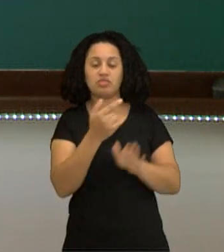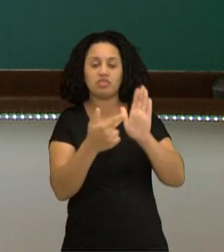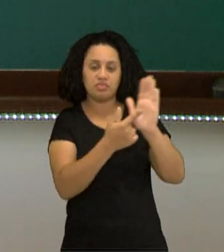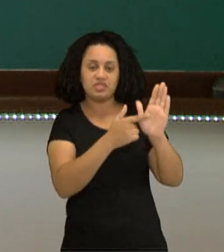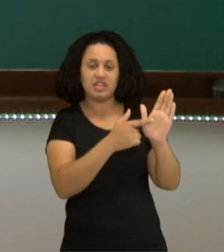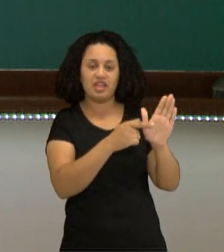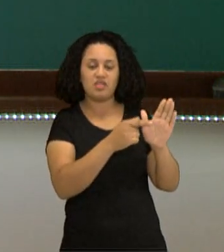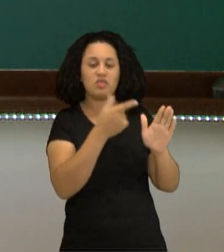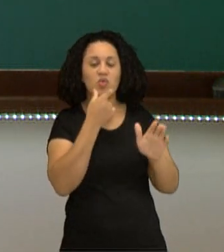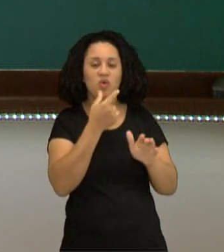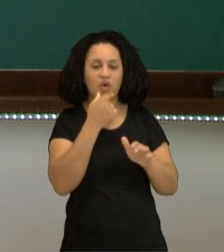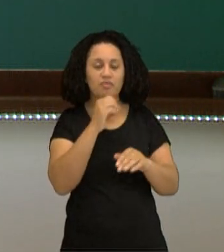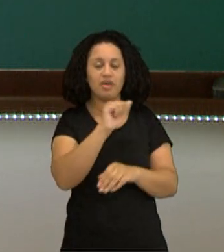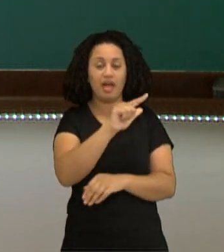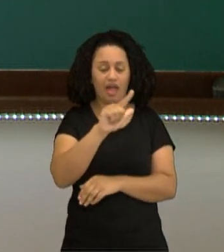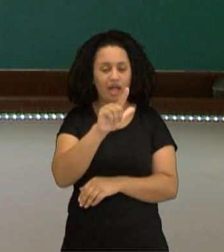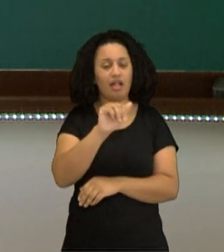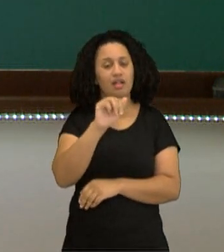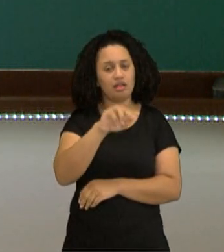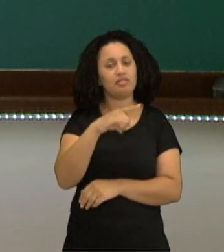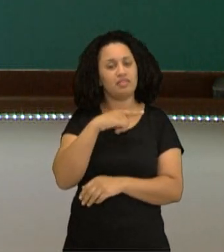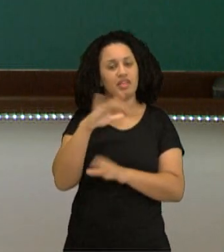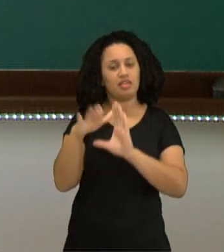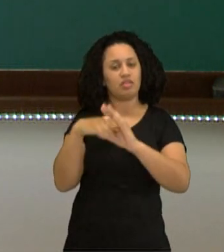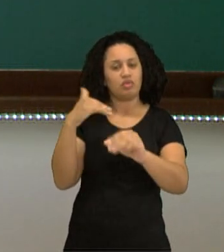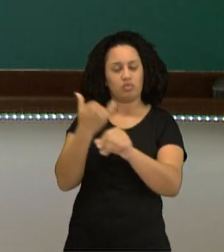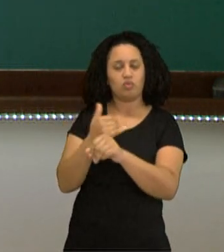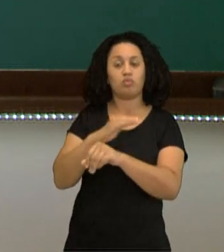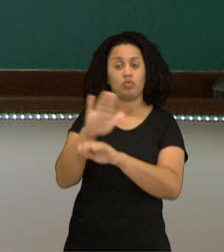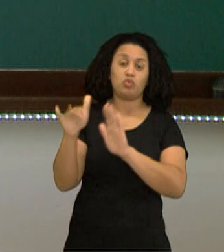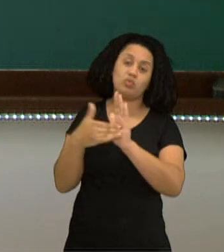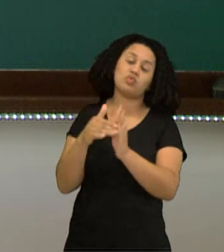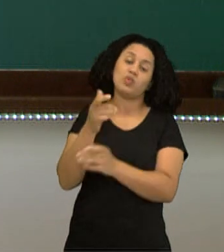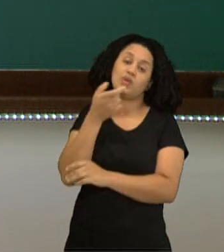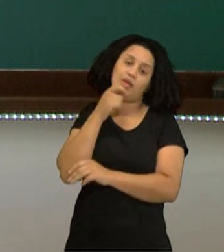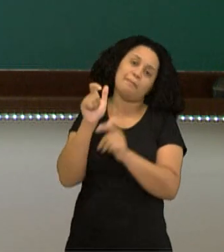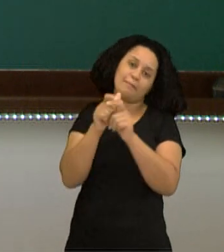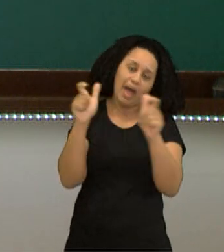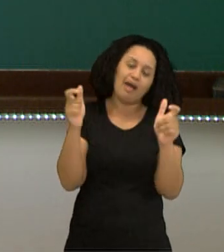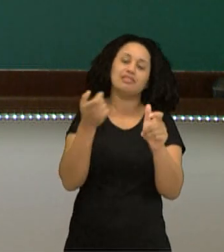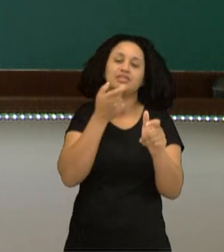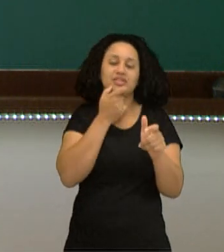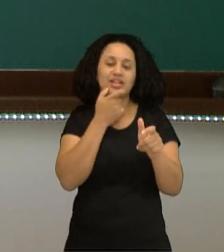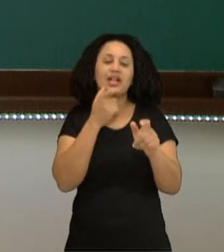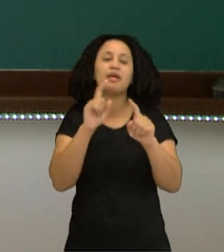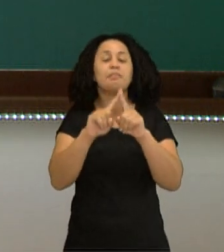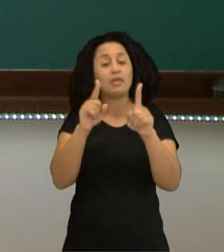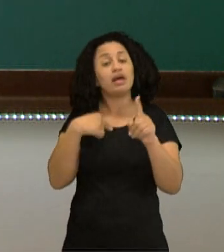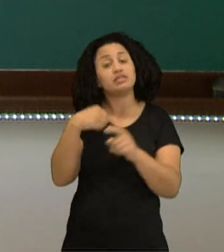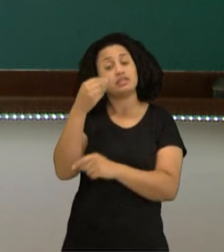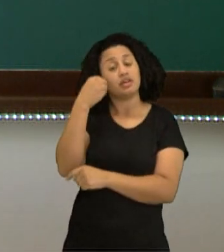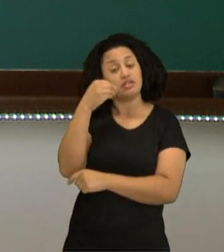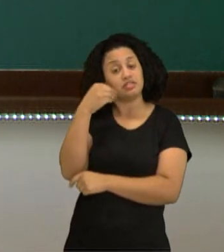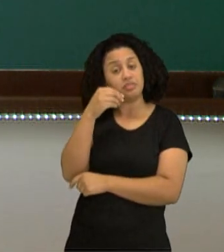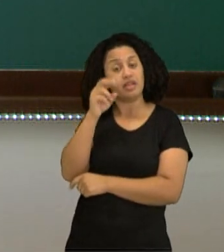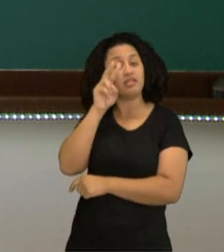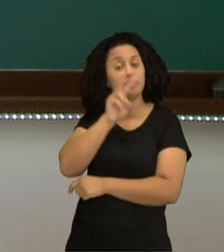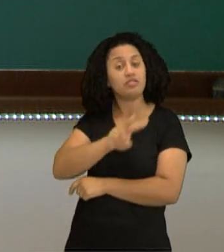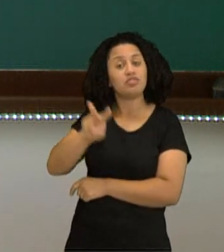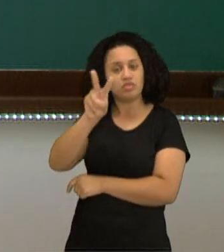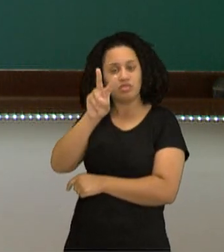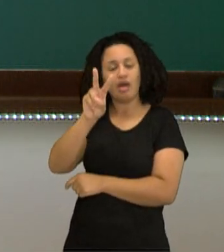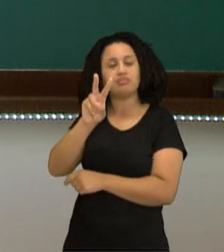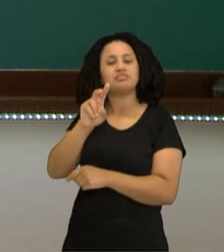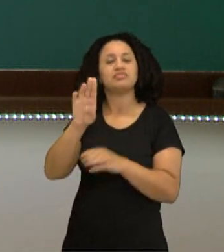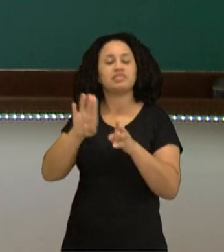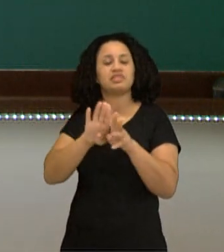ainda há pouco, tem disponível no YouTube, todos eles em inglês, a grande maioria em inglês, mas a experiência está no visual. Não se